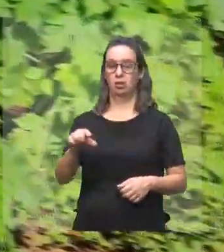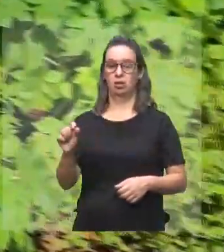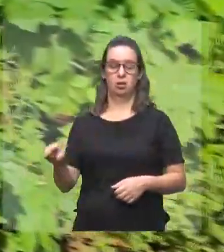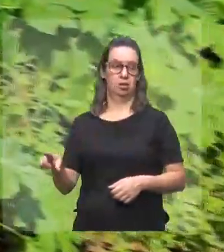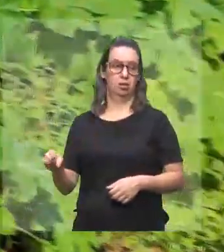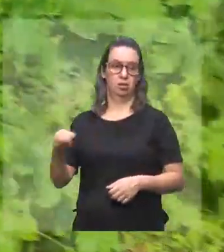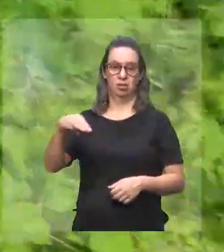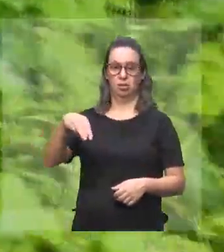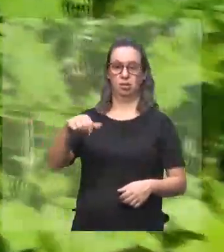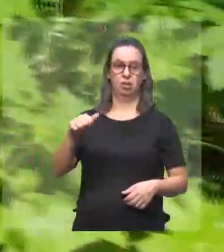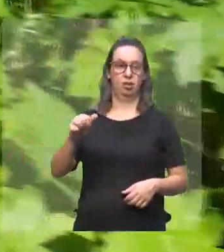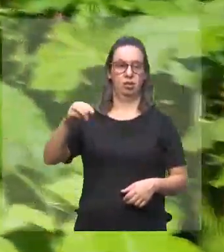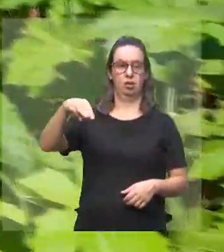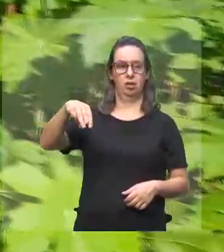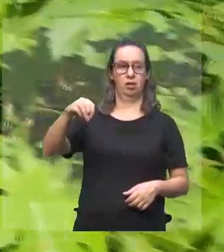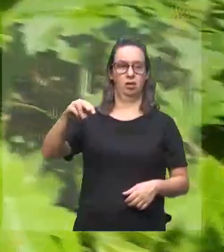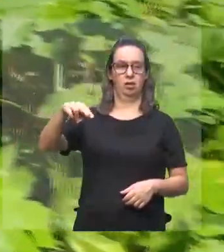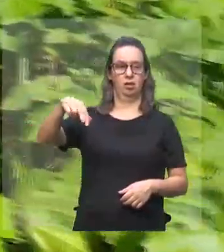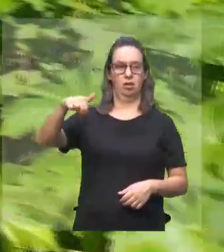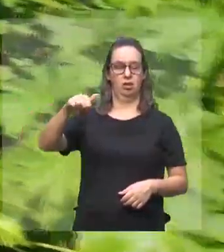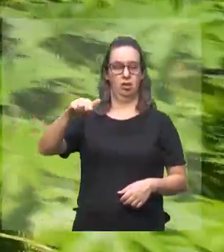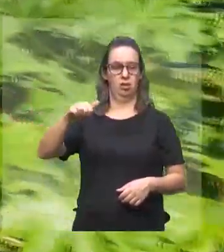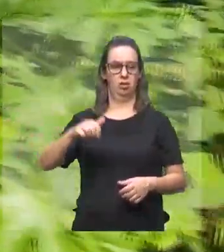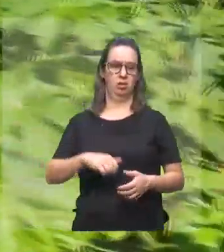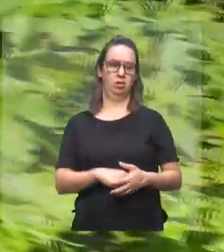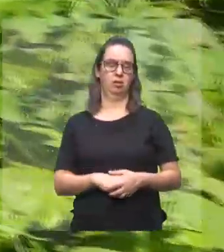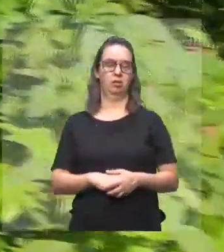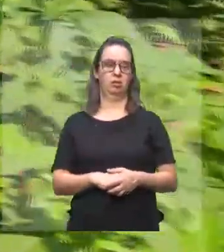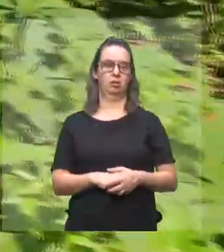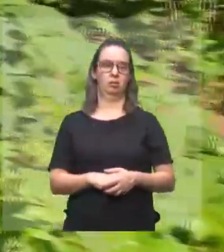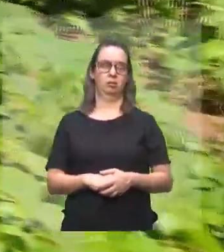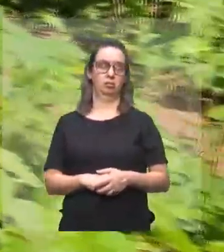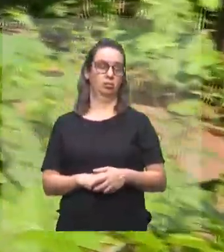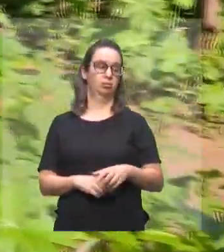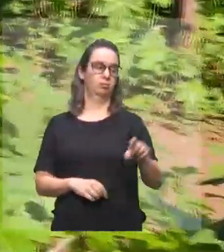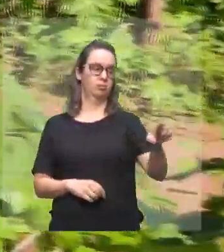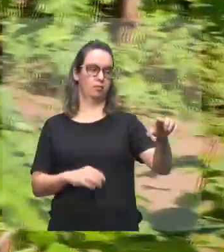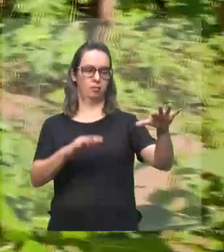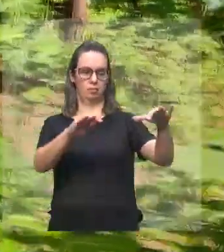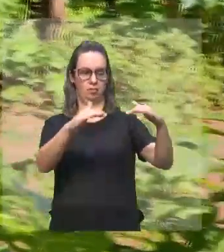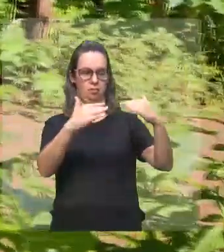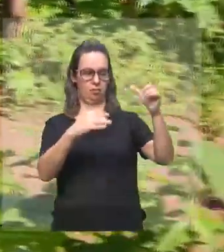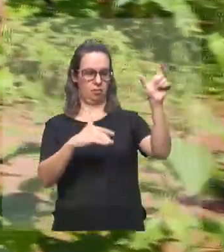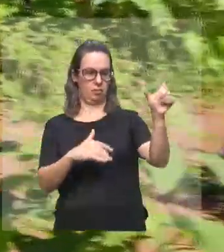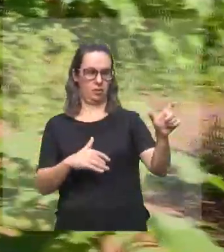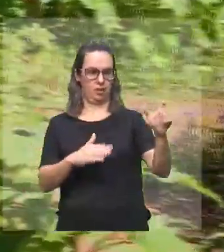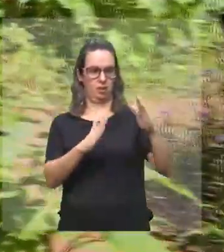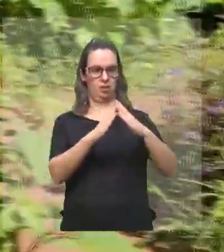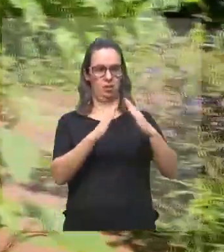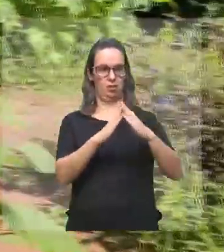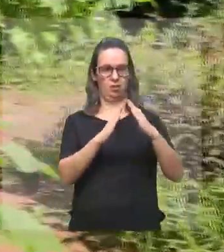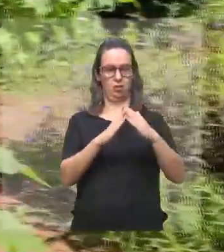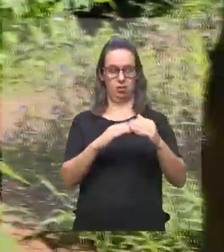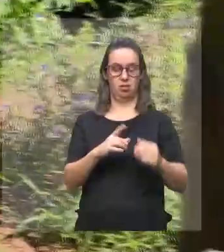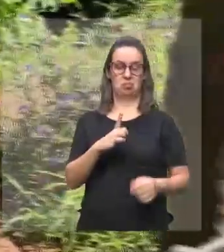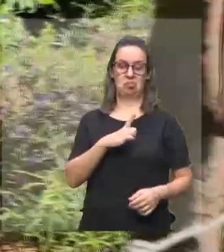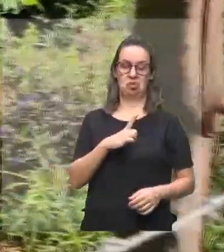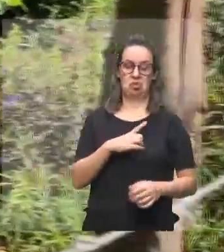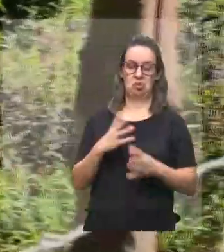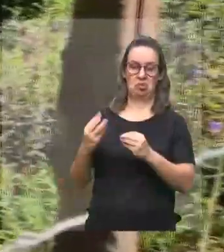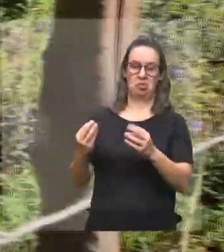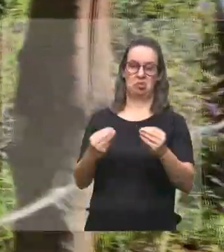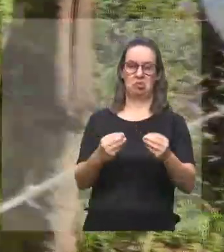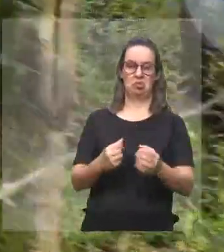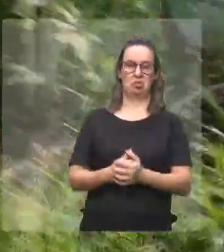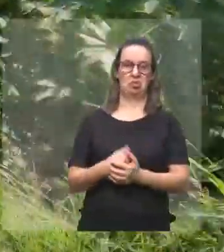Tá vendo? Como o pessoal de casa pode ver, mamona à vontade aí, talvez seja também